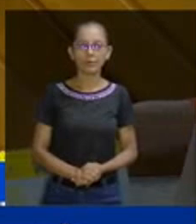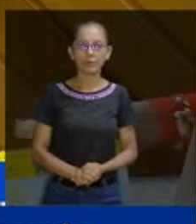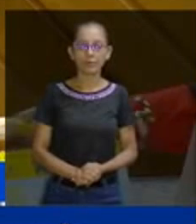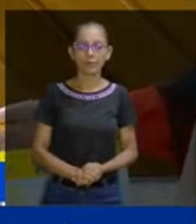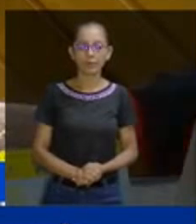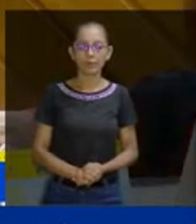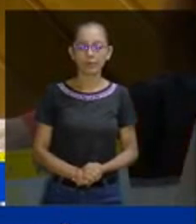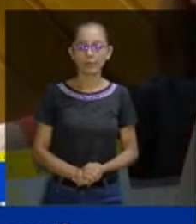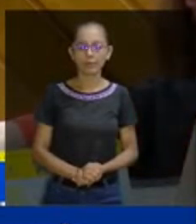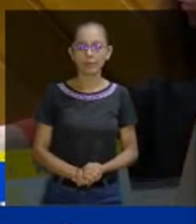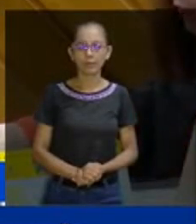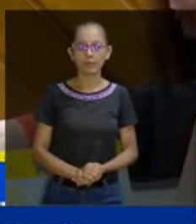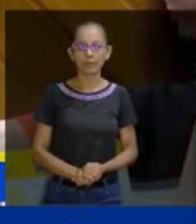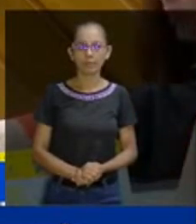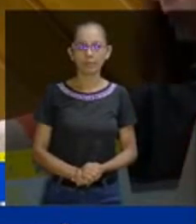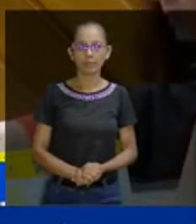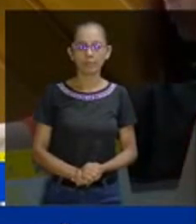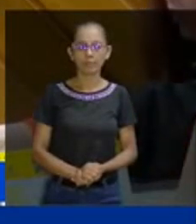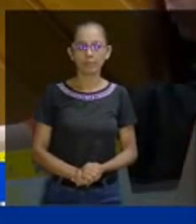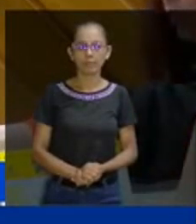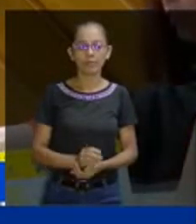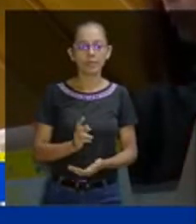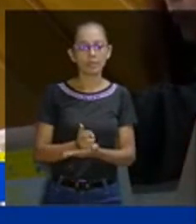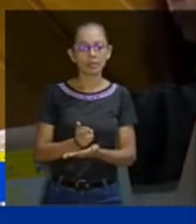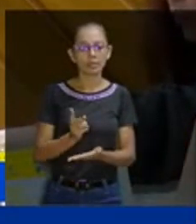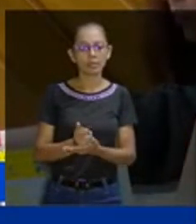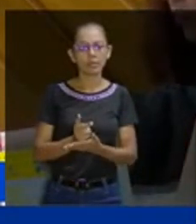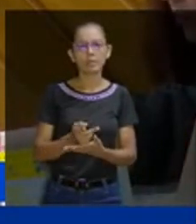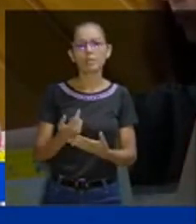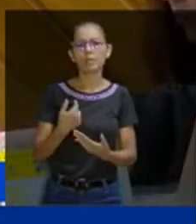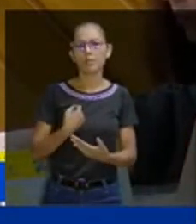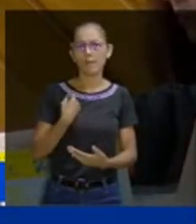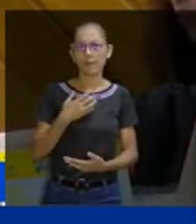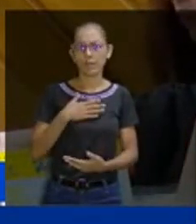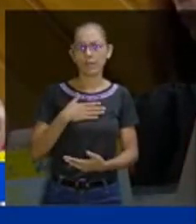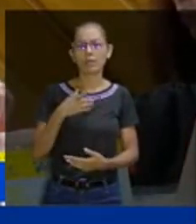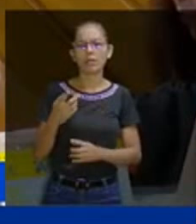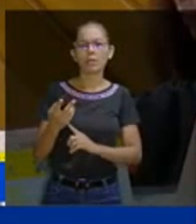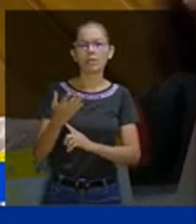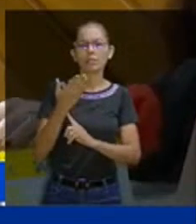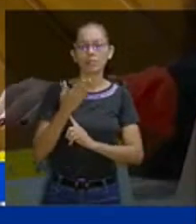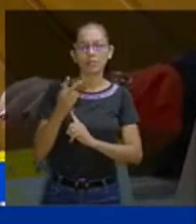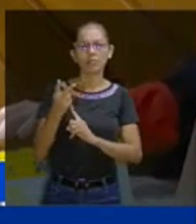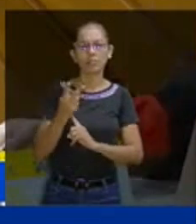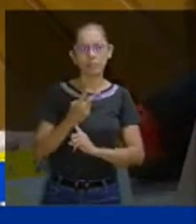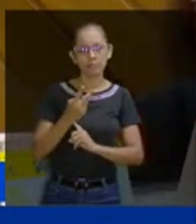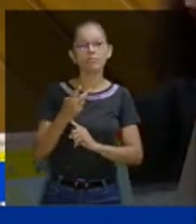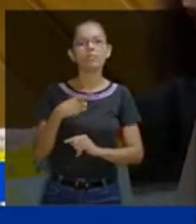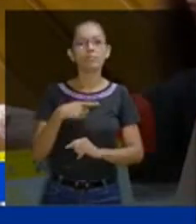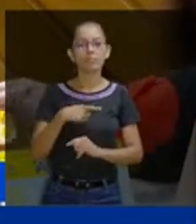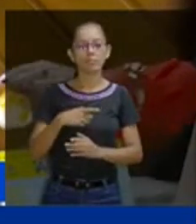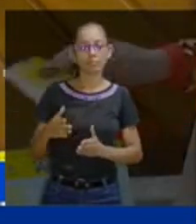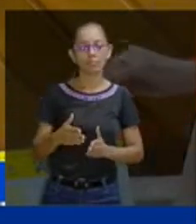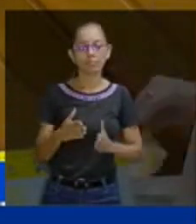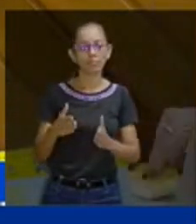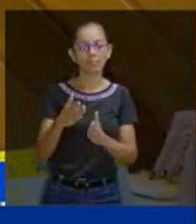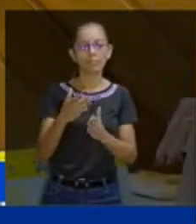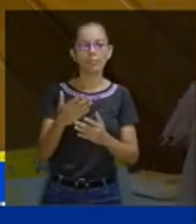Em qualquer circunstância da minha vida está presente, protegendo e me dando direção. A Ele,